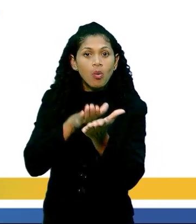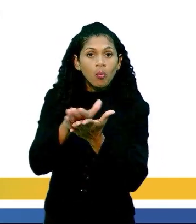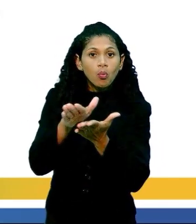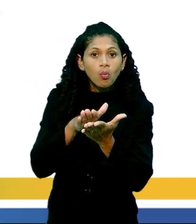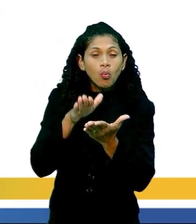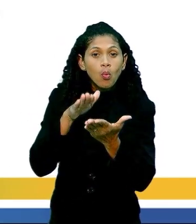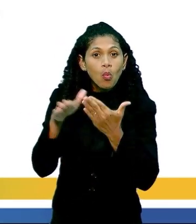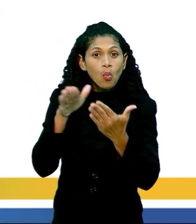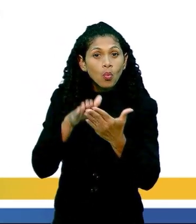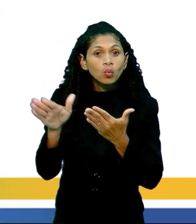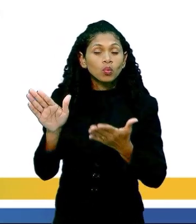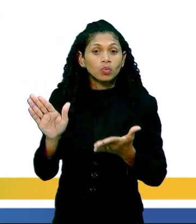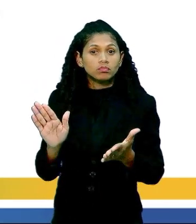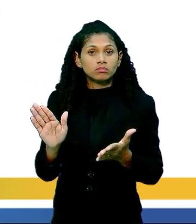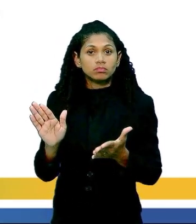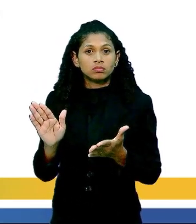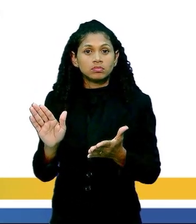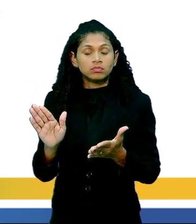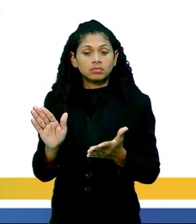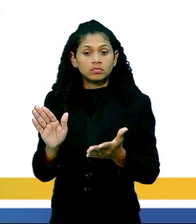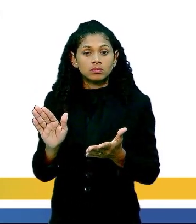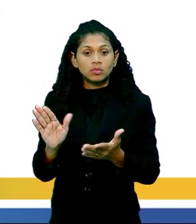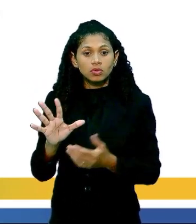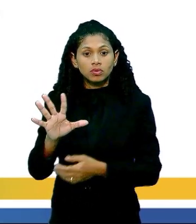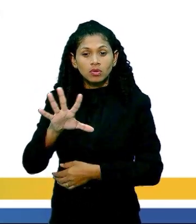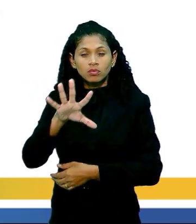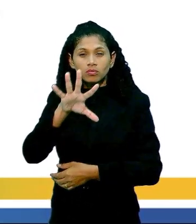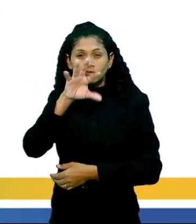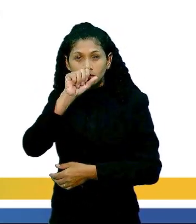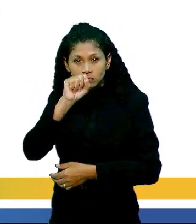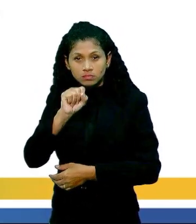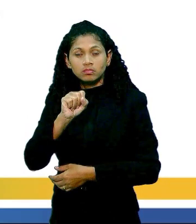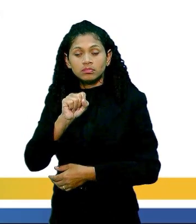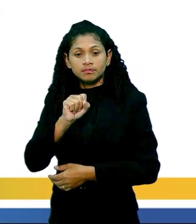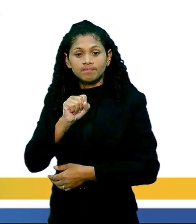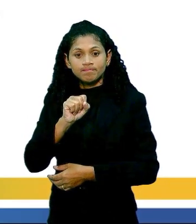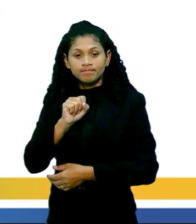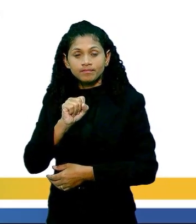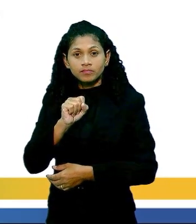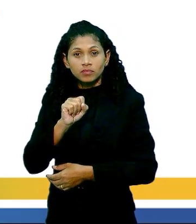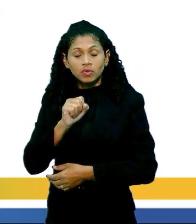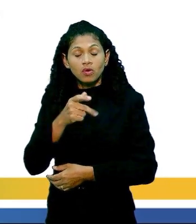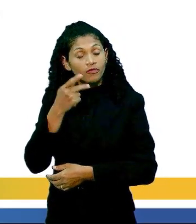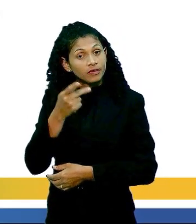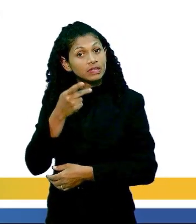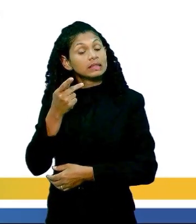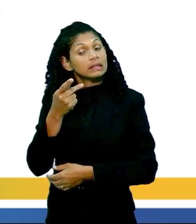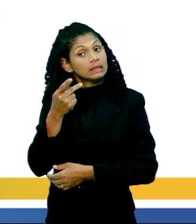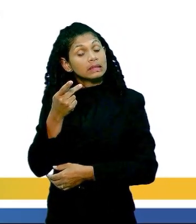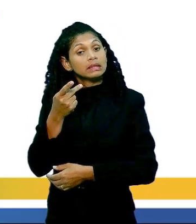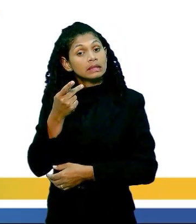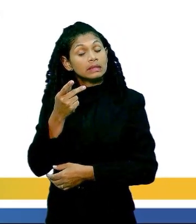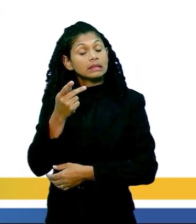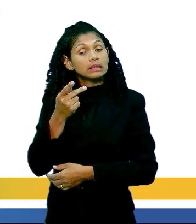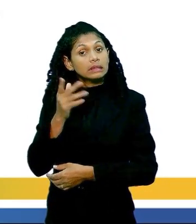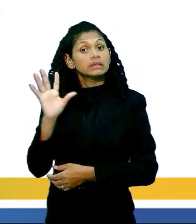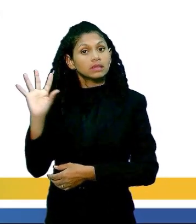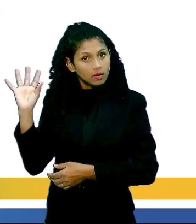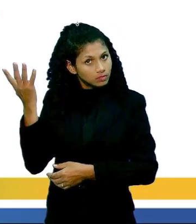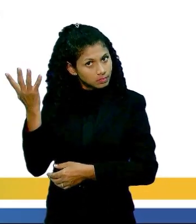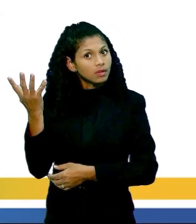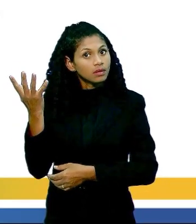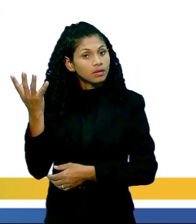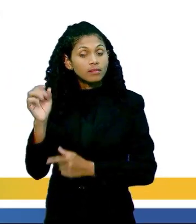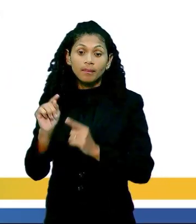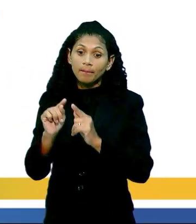a respiração. Lá na comunidade clímax, eu falei para vocês que isso acontece. Parece que é a B que está correta, hein? Mas peraí, vamos